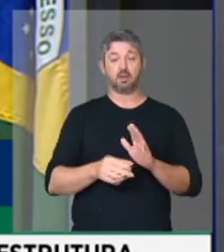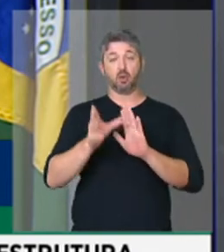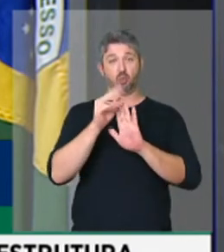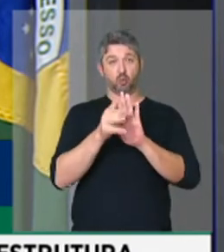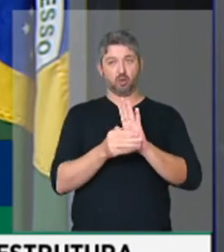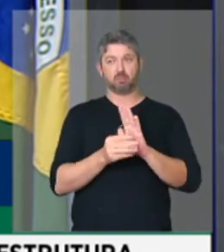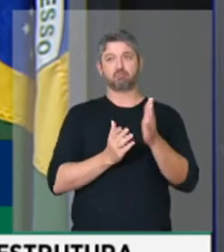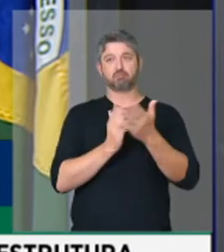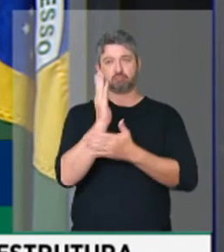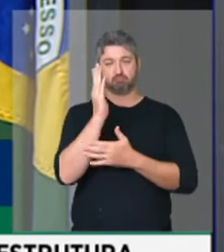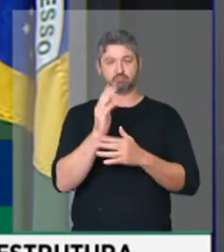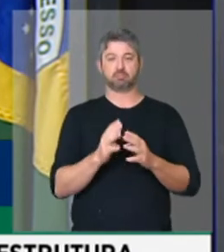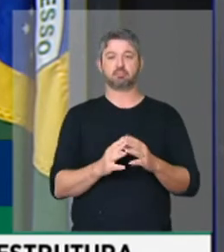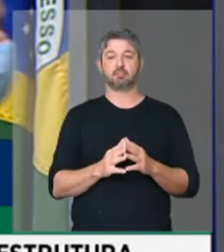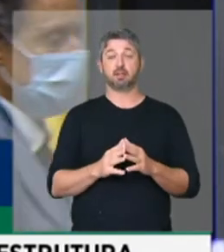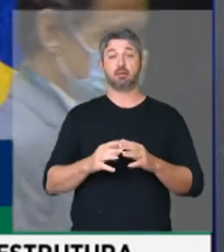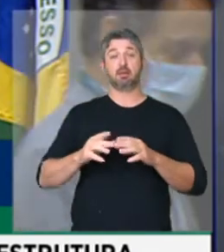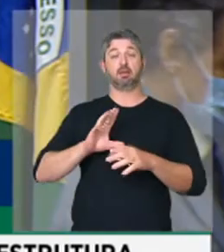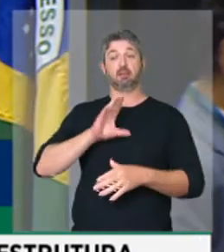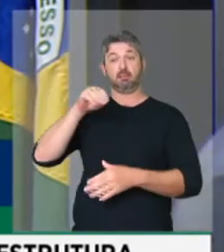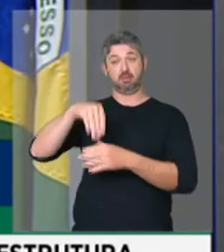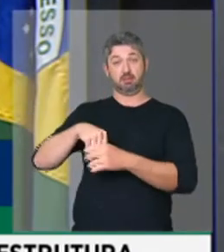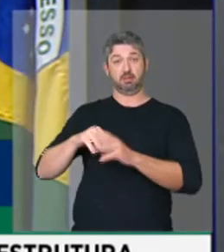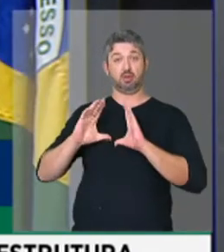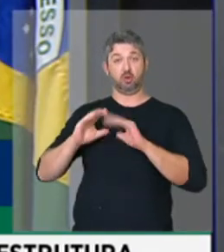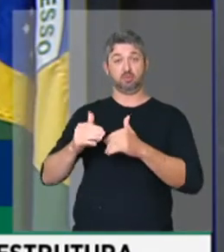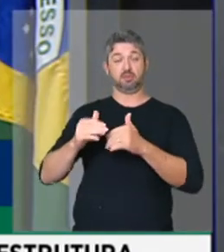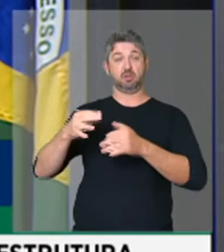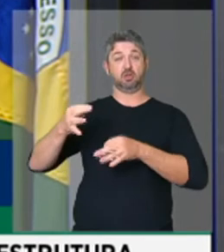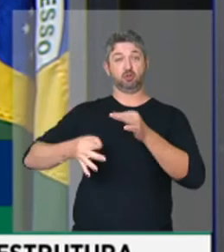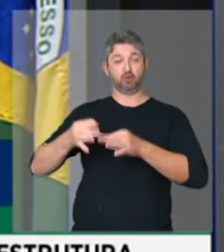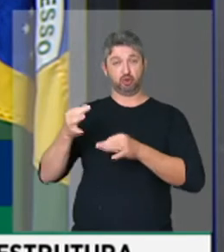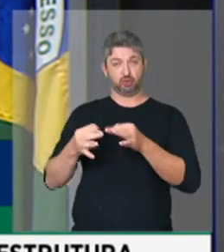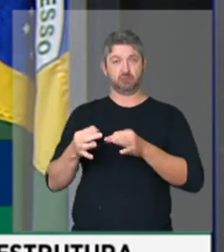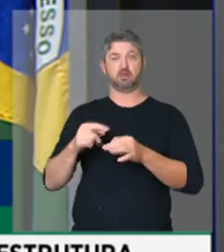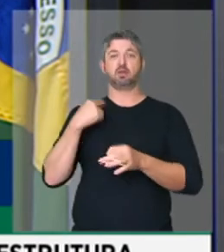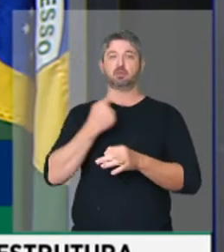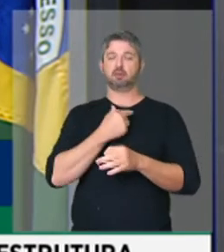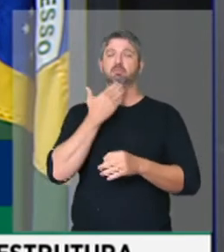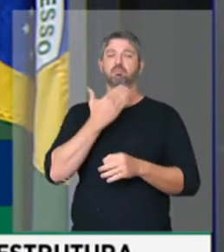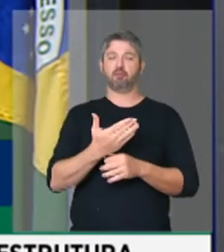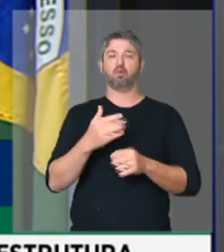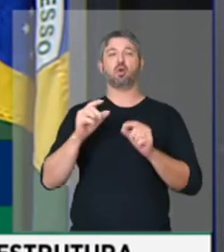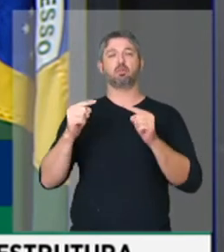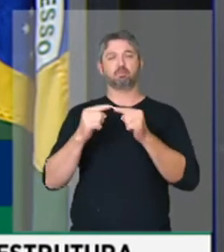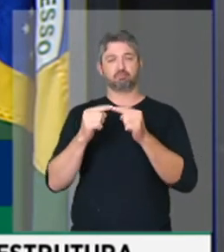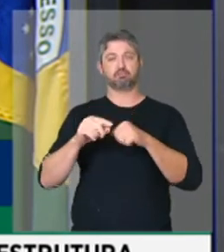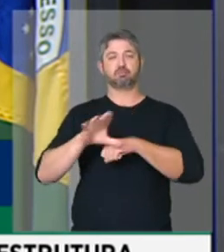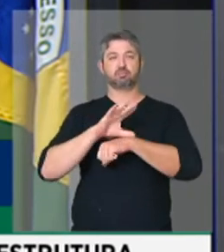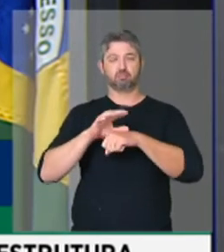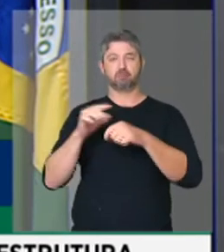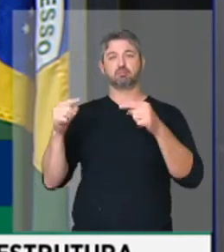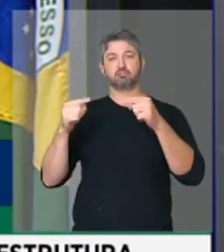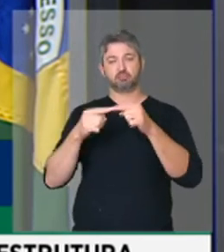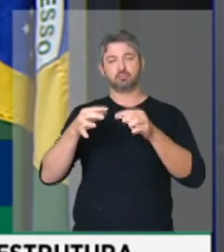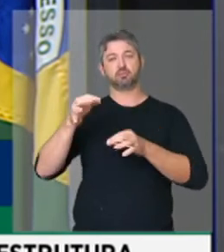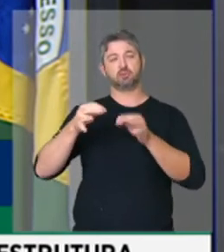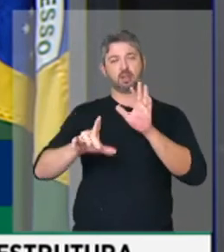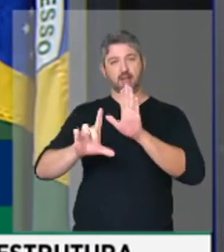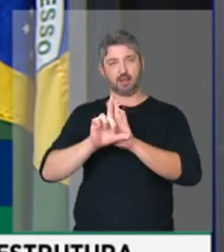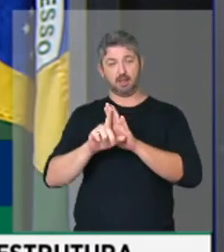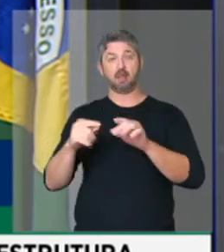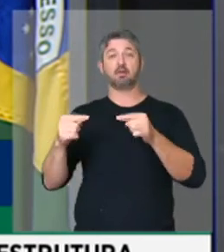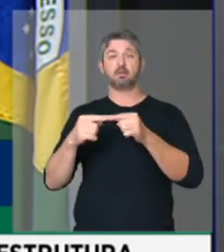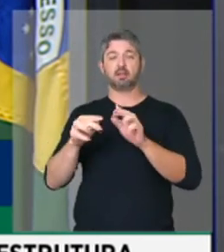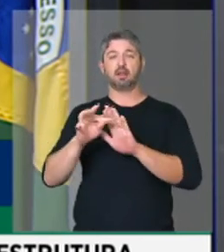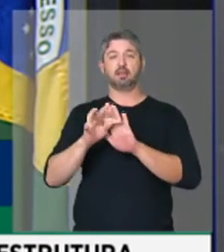sua aprovação. Na Comissão de Constituição e Justiça, somos pela constitucionalidade, juridicidade e